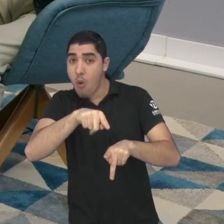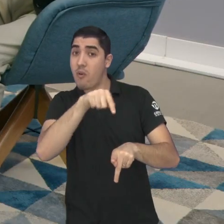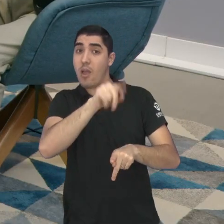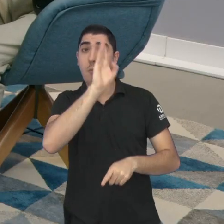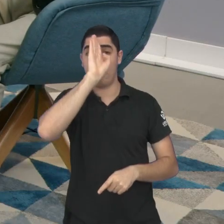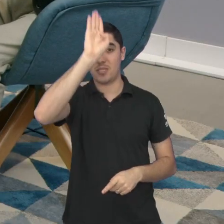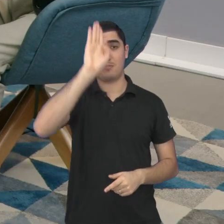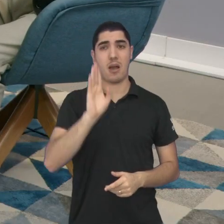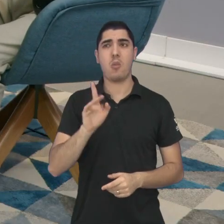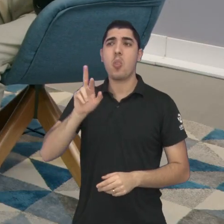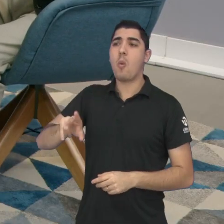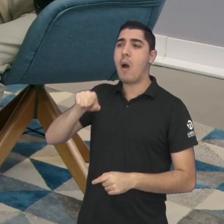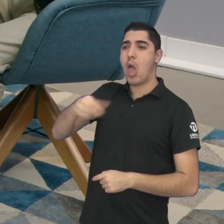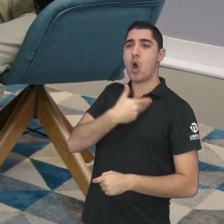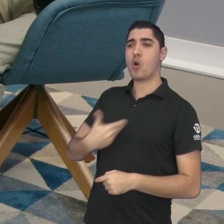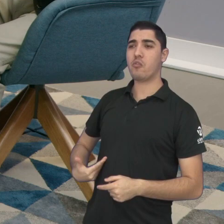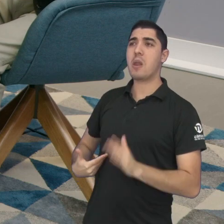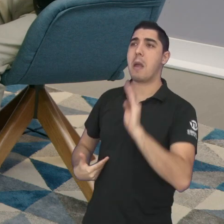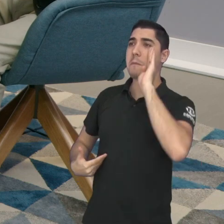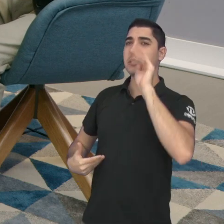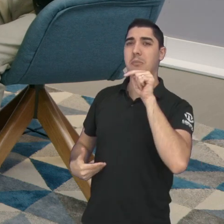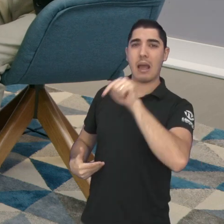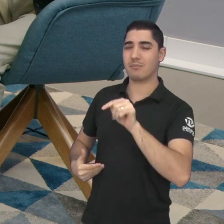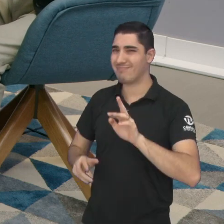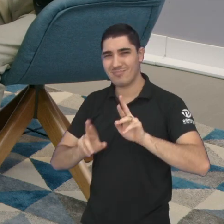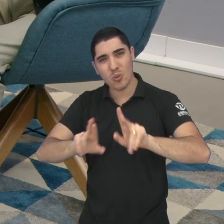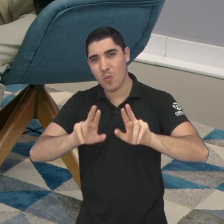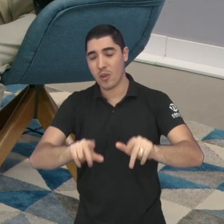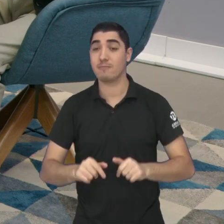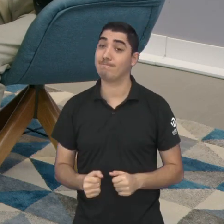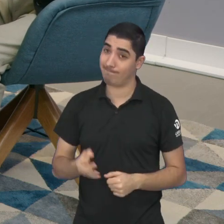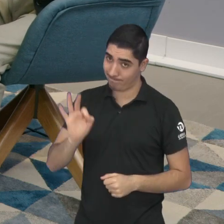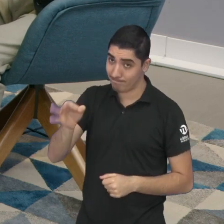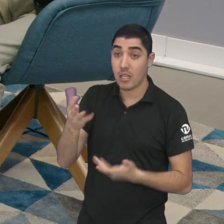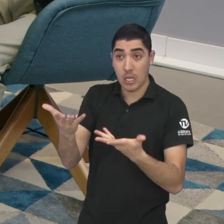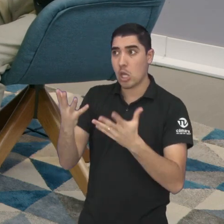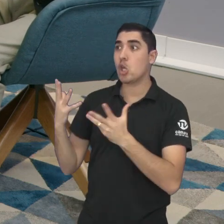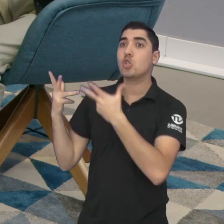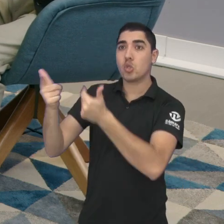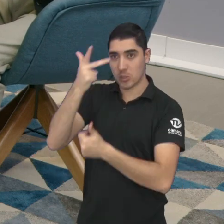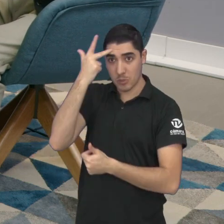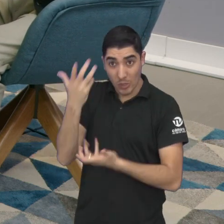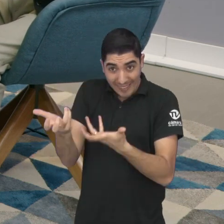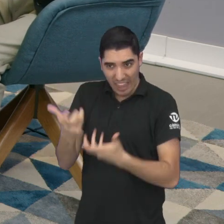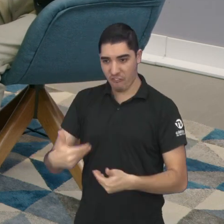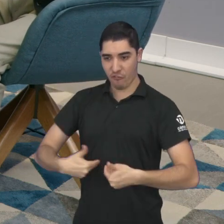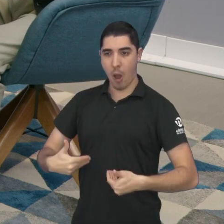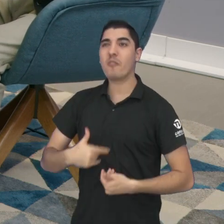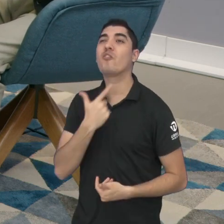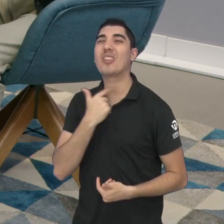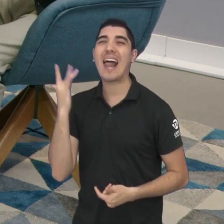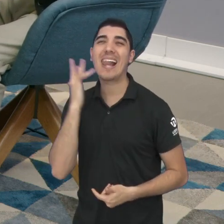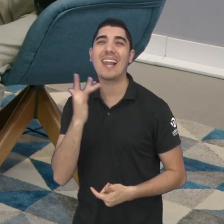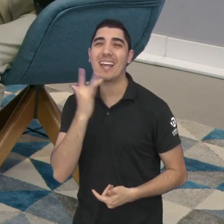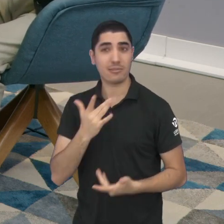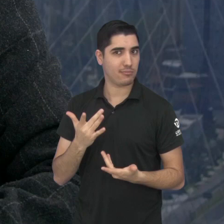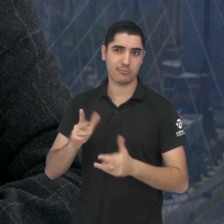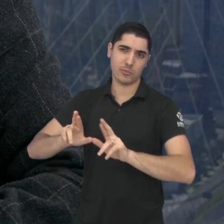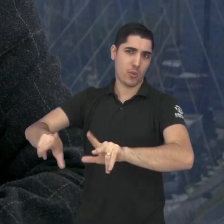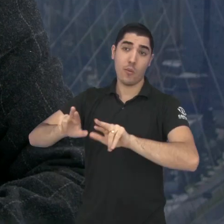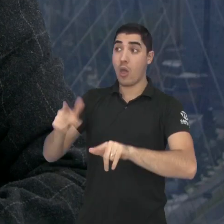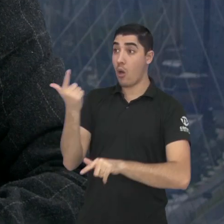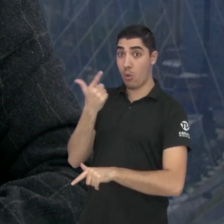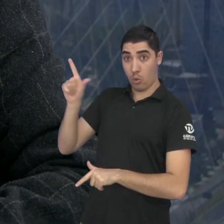esteja no poder. Exatamente, independente, né? E todos eles, ninguém quer a fome, a verdade é essa, não é? O governo anterior